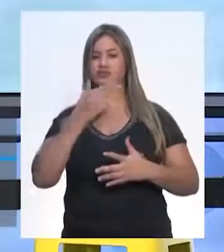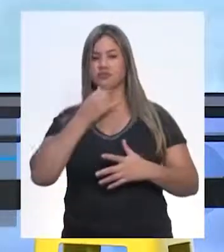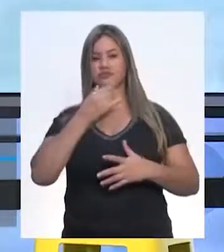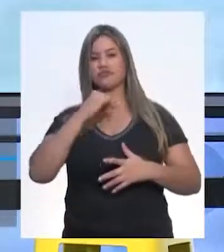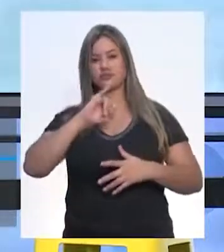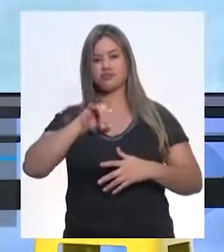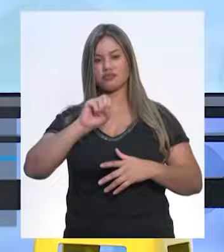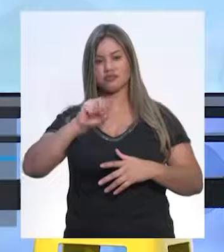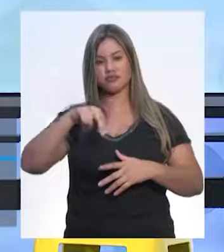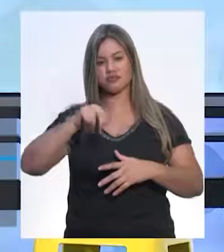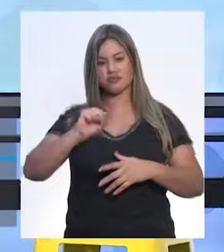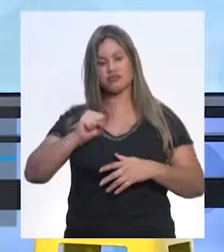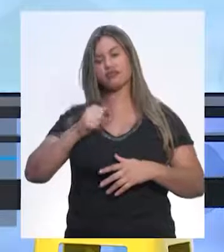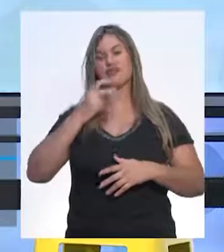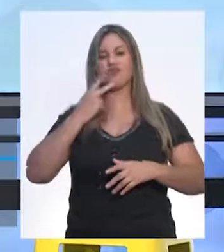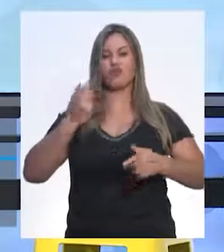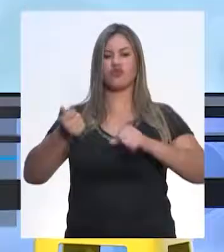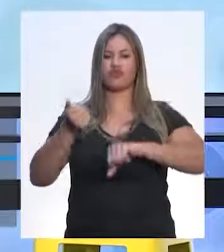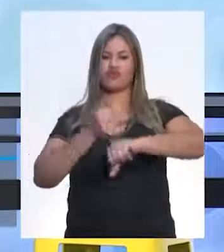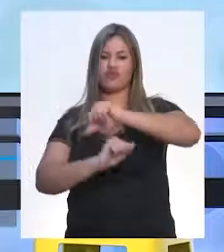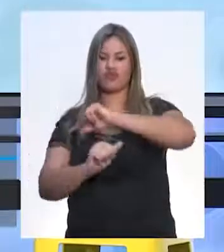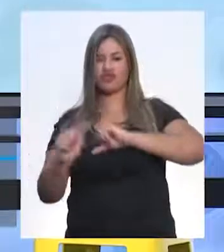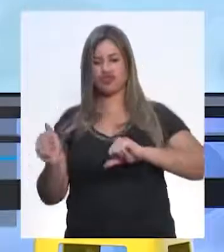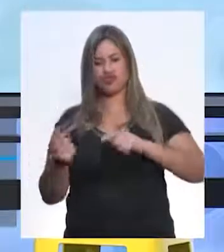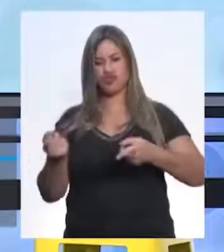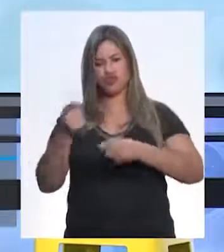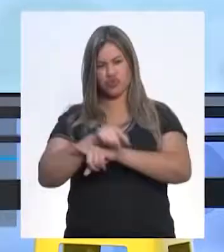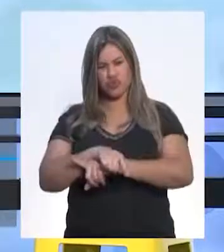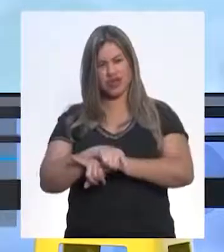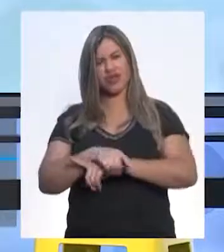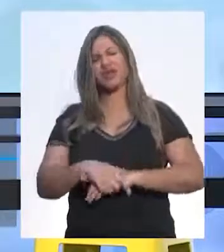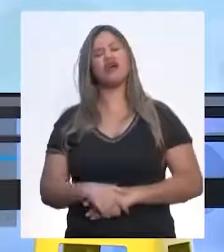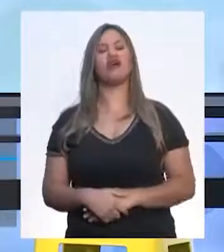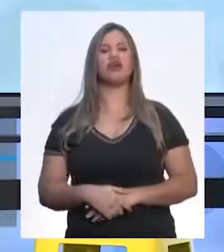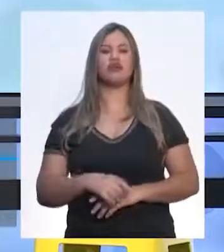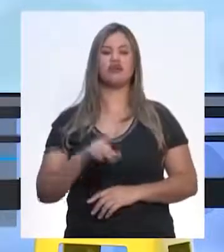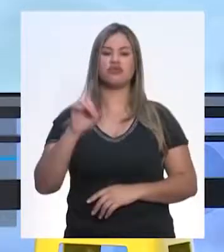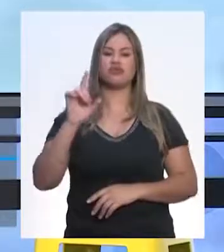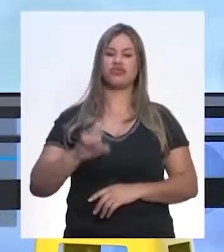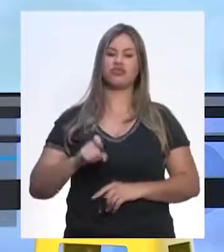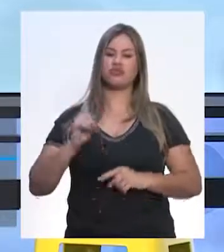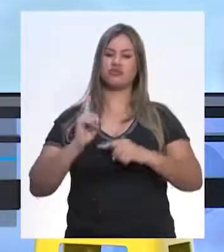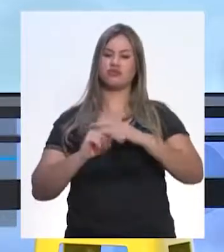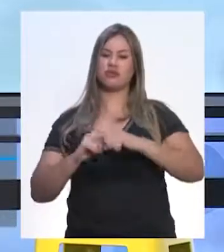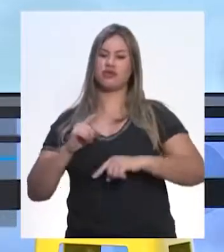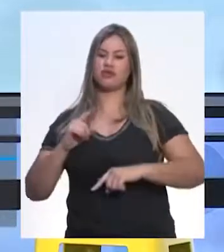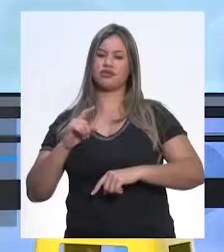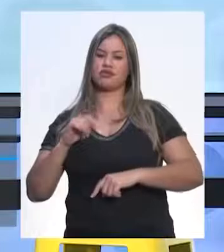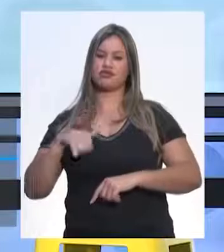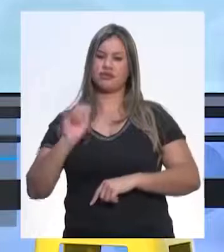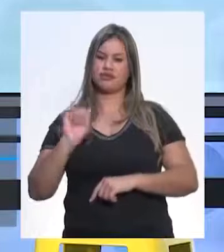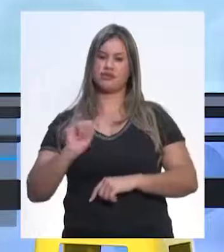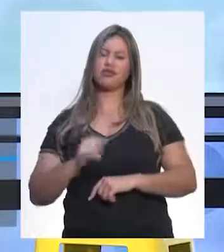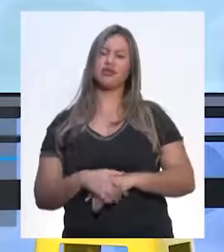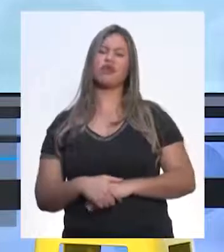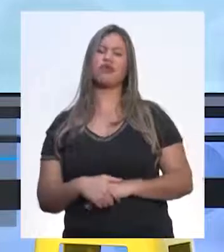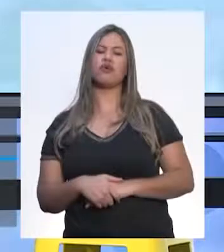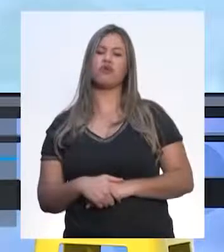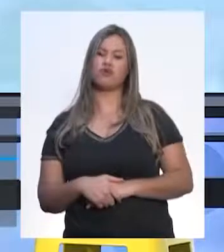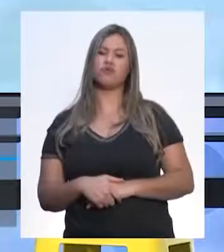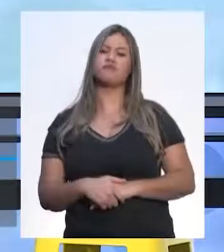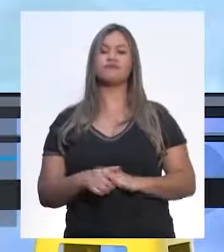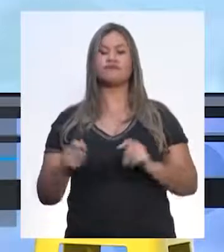de colocar até invertido, 20 igual a x mais y, não é isso, Jonas? Isso. O que também